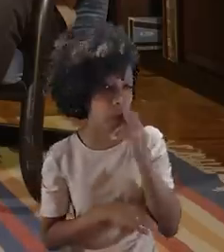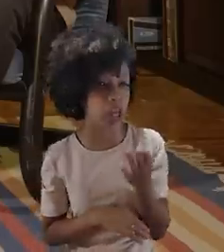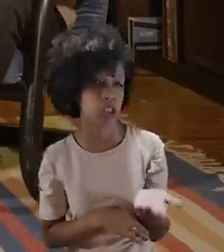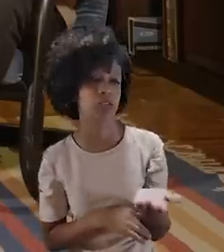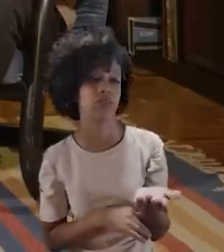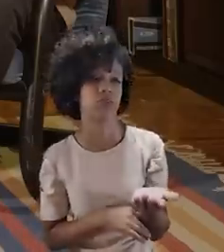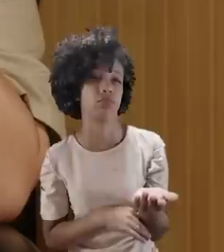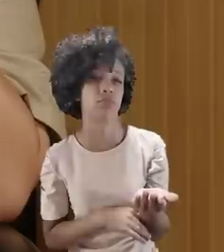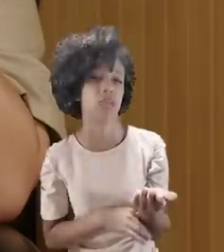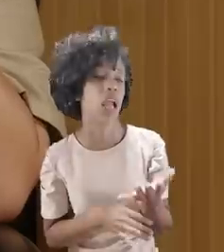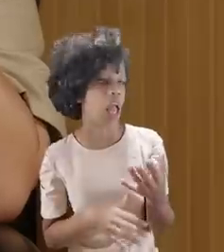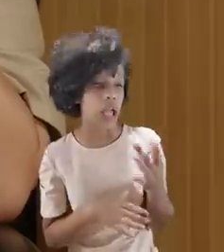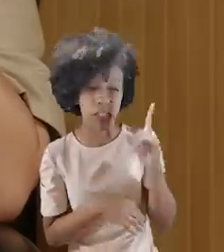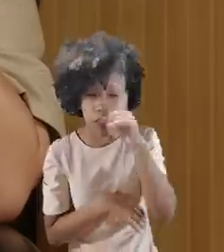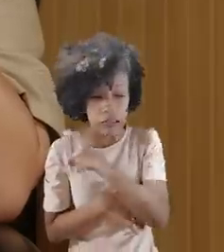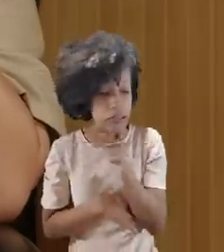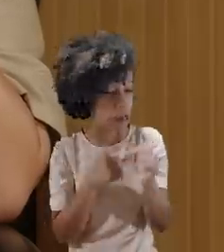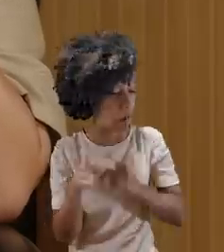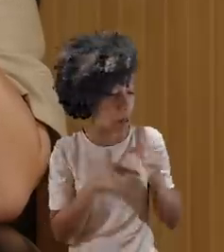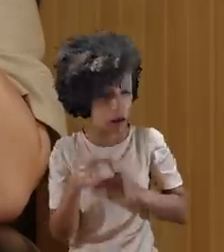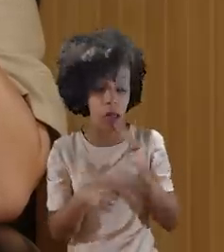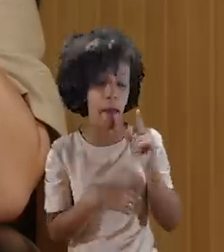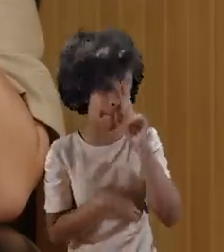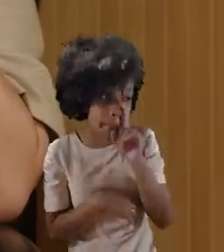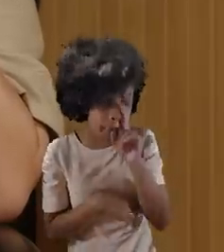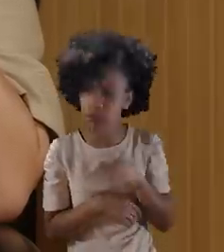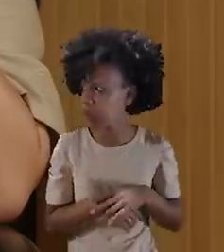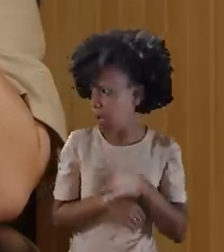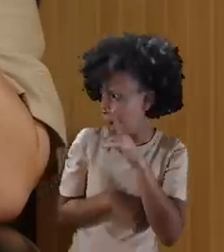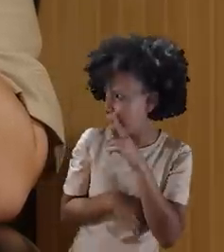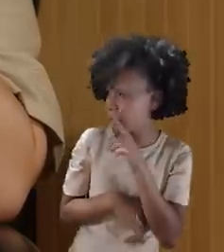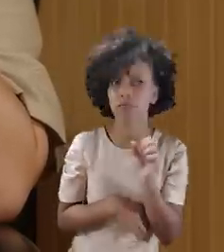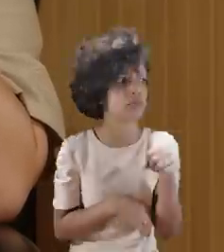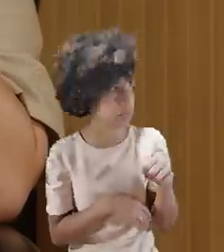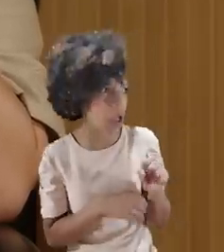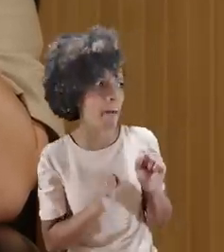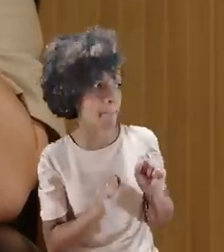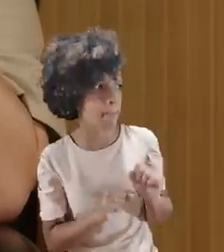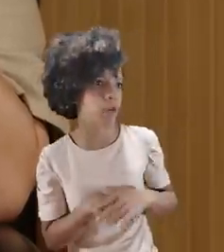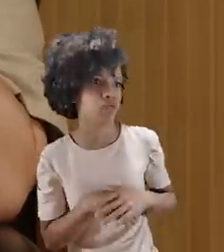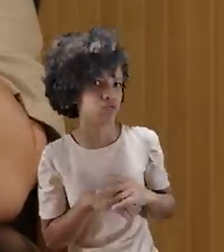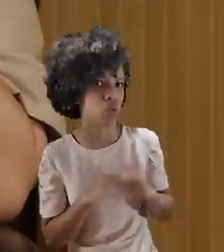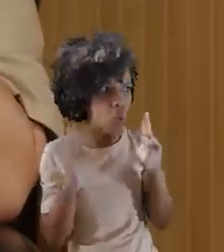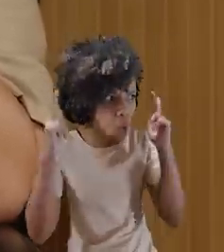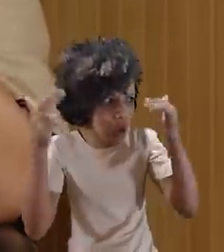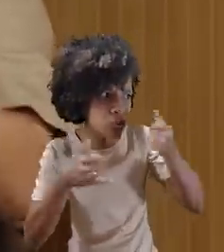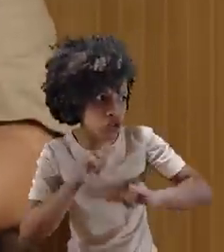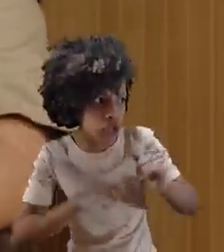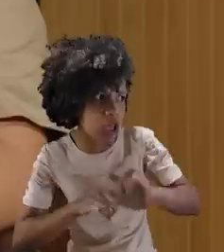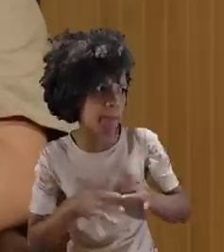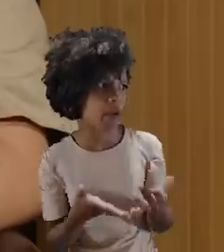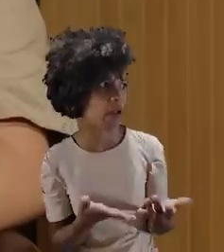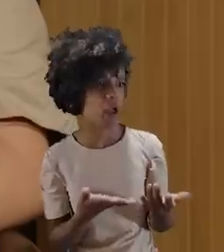mexer eu acho que é um dá muito trabalho muito perigoso E aí é possível dar um corte químico